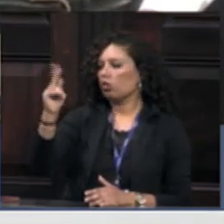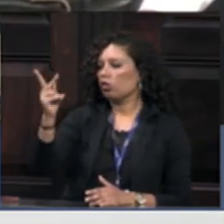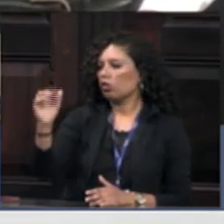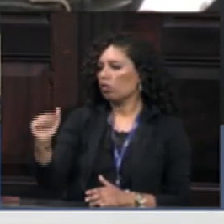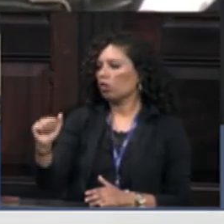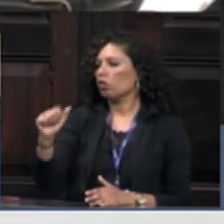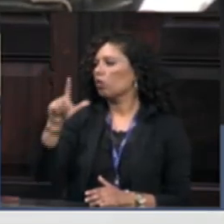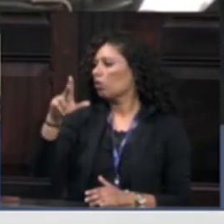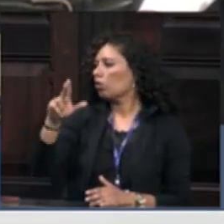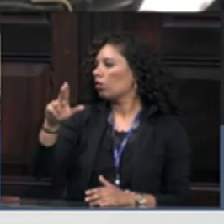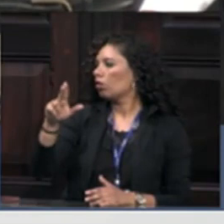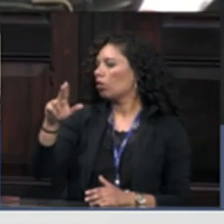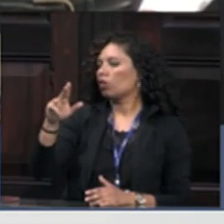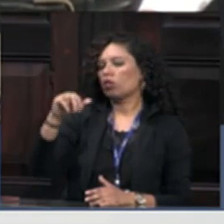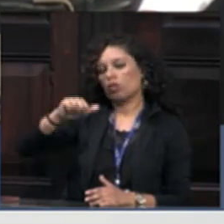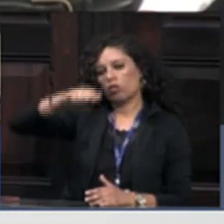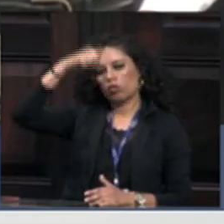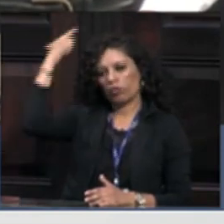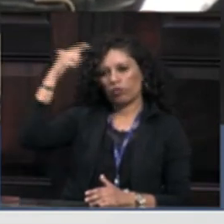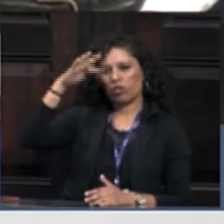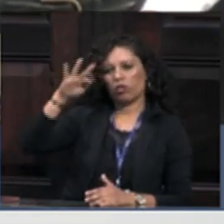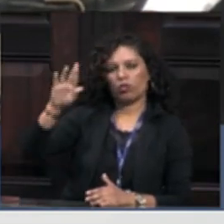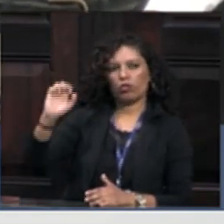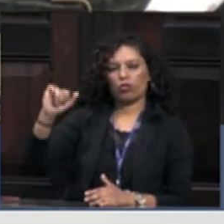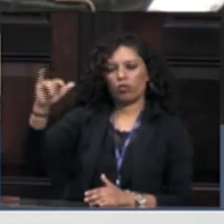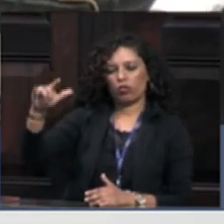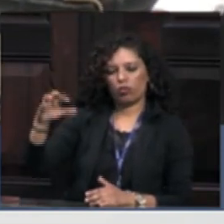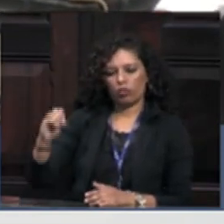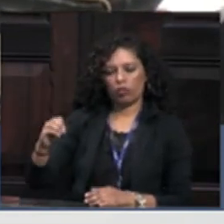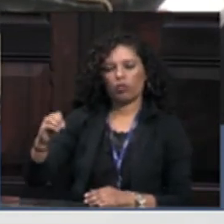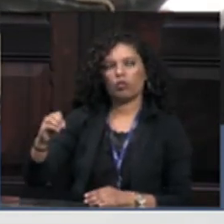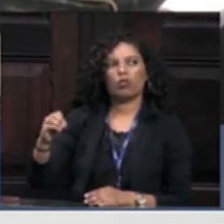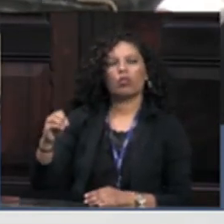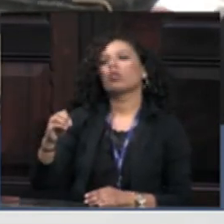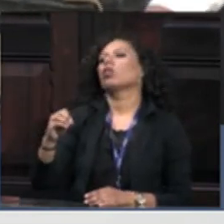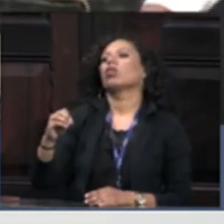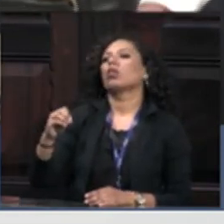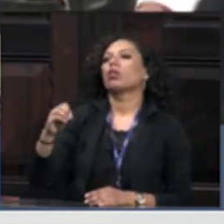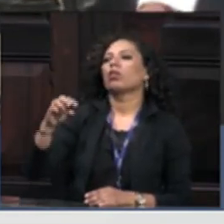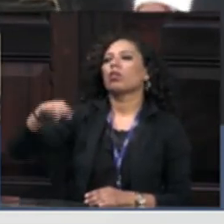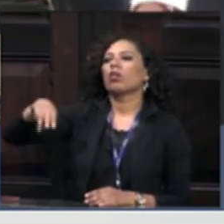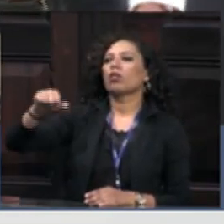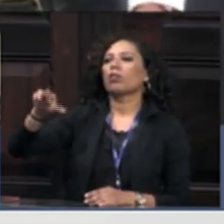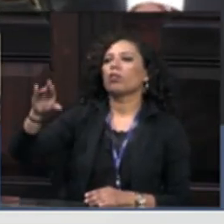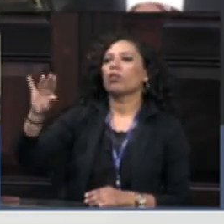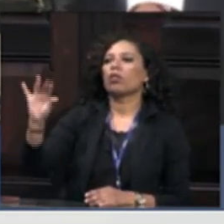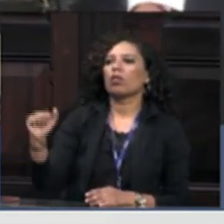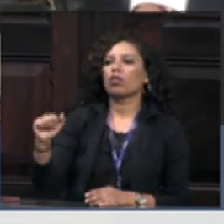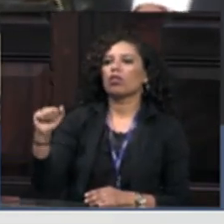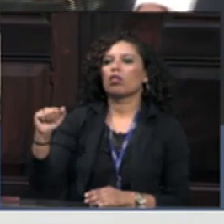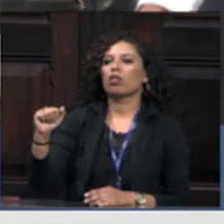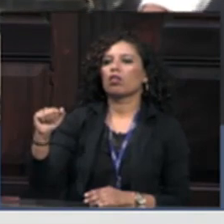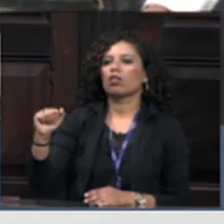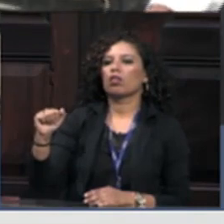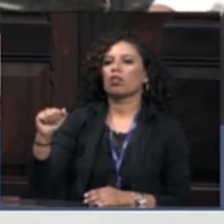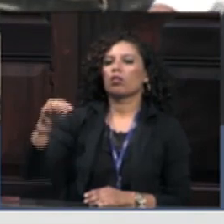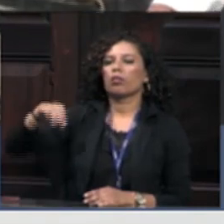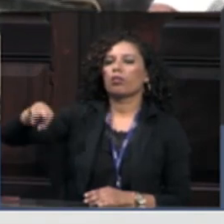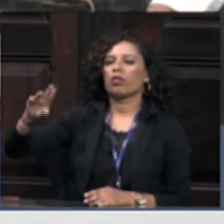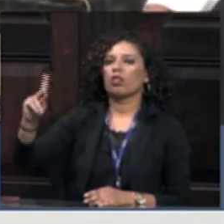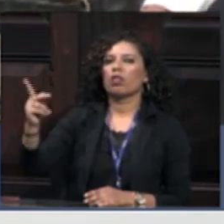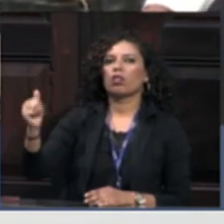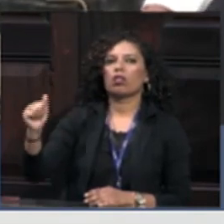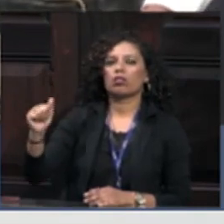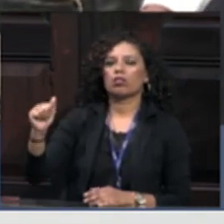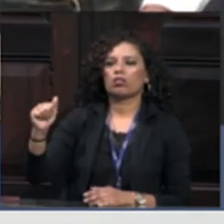deputado Luiz Paulo, deputado Marcelo Freixo, deputada Márcia Giovanni, deputada Marta Rocha,